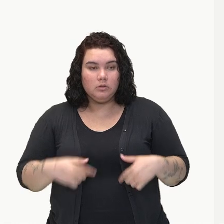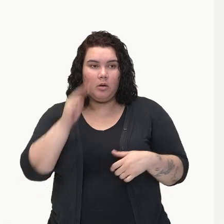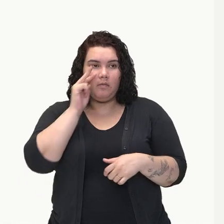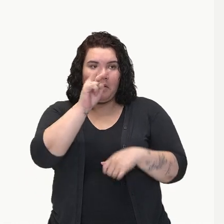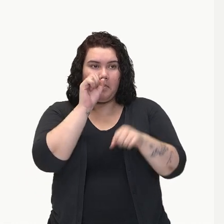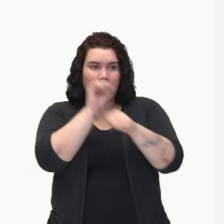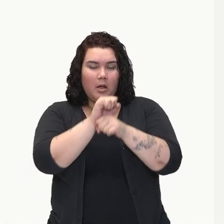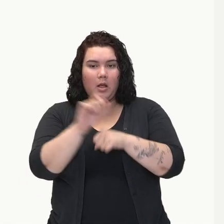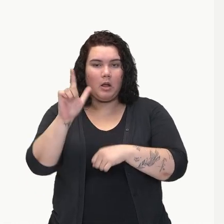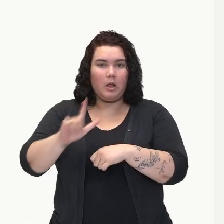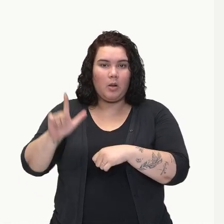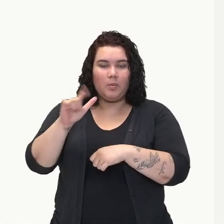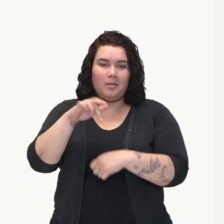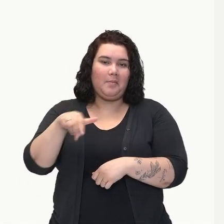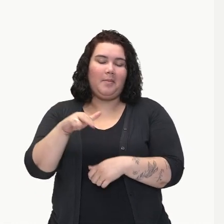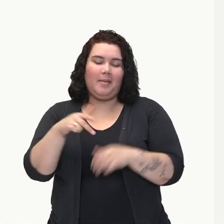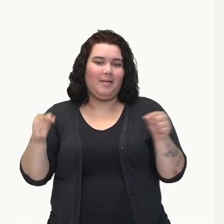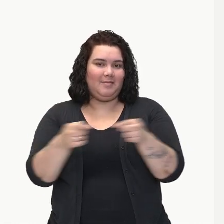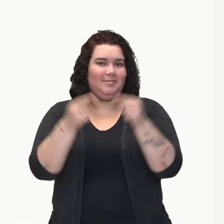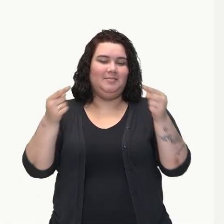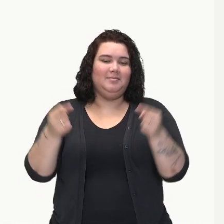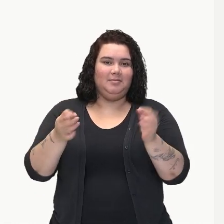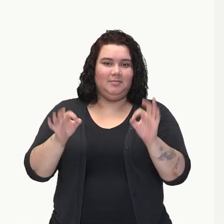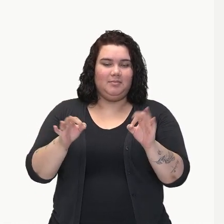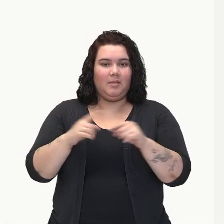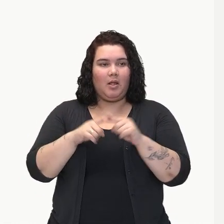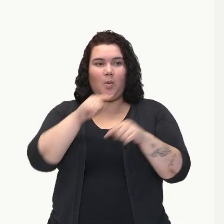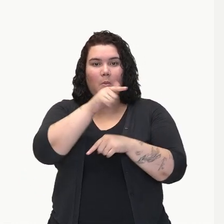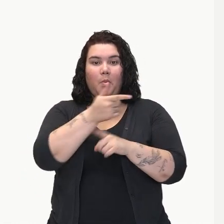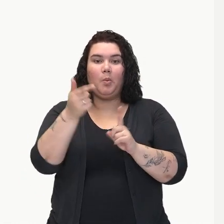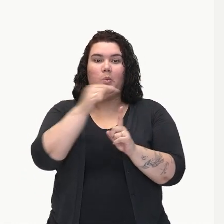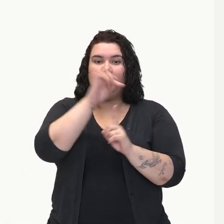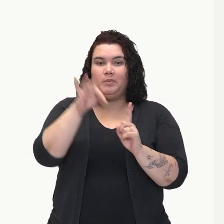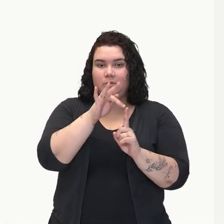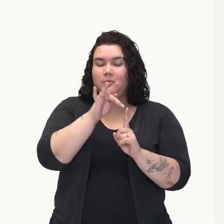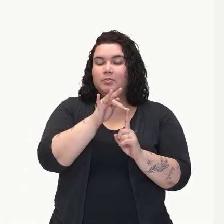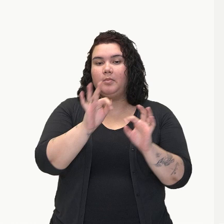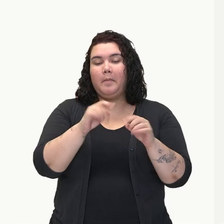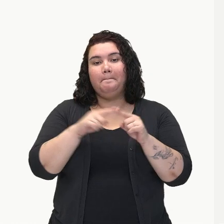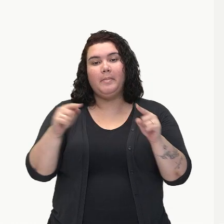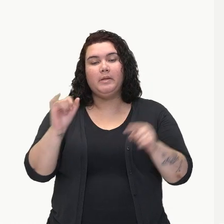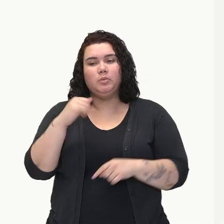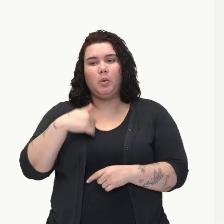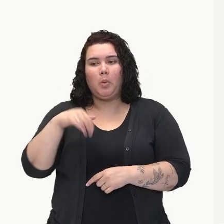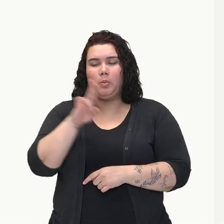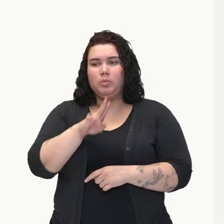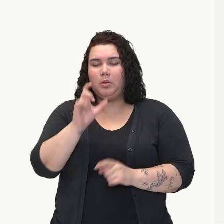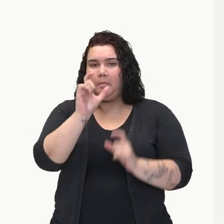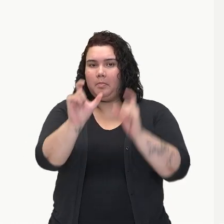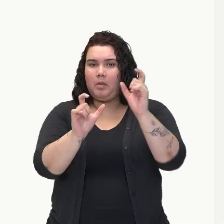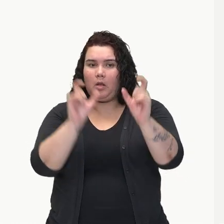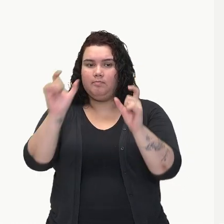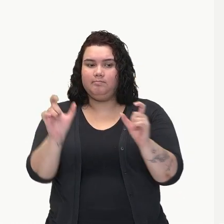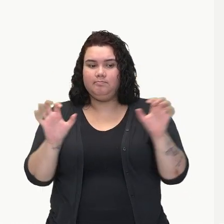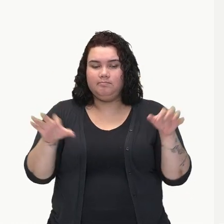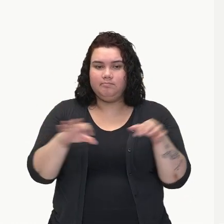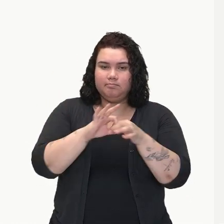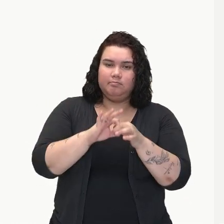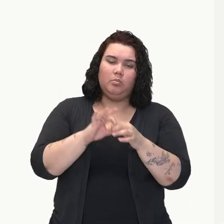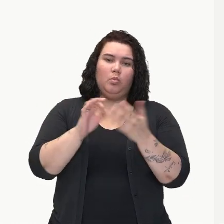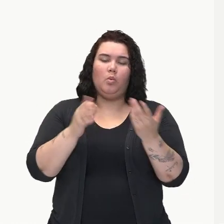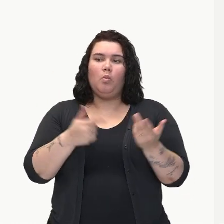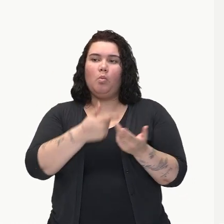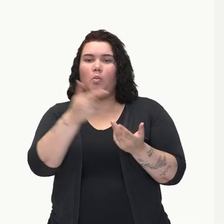uma outra função. Mas quando eu mexo com as palavras e quando eu trago isso para um campo que não tem a ver necessariamente com